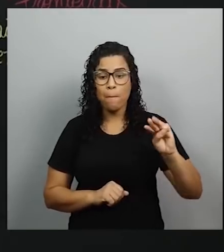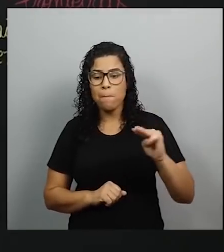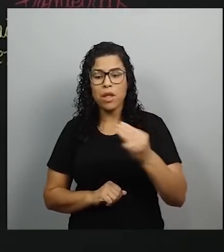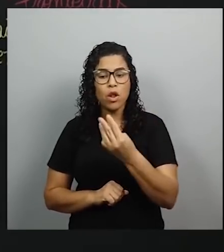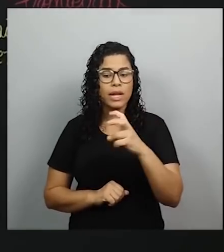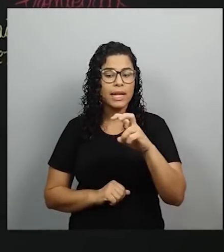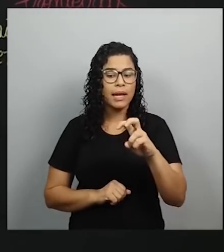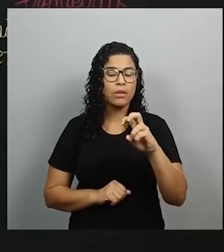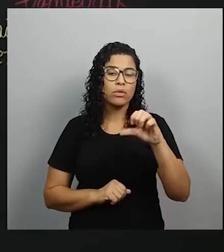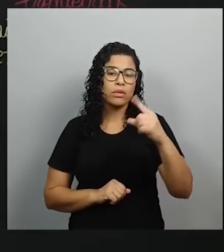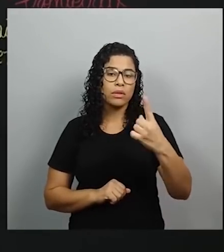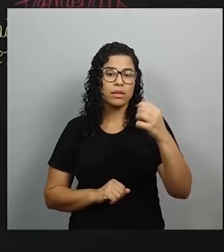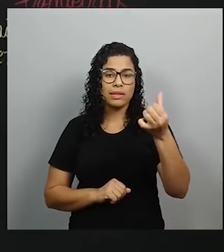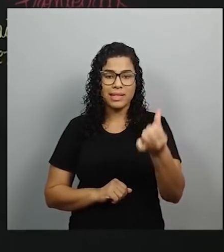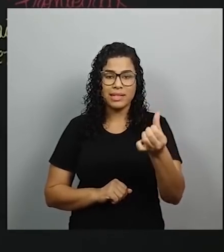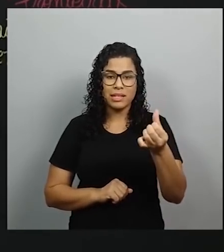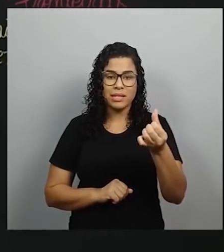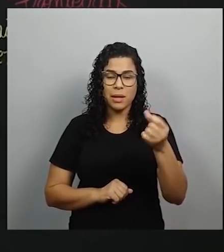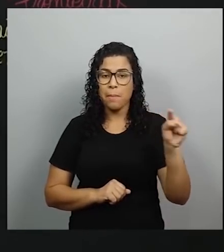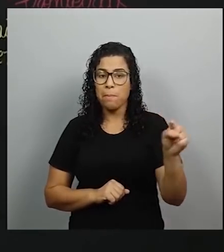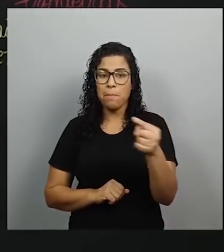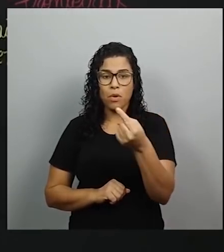8.516.000 quilômetros